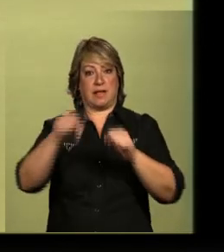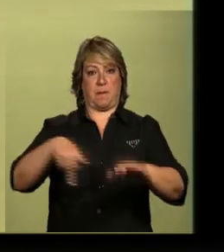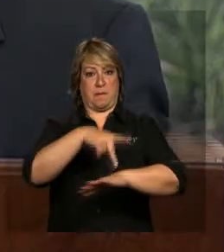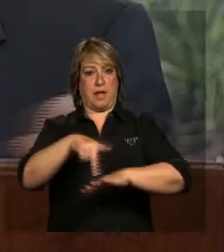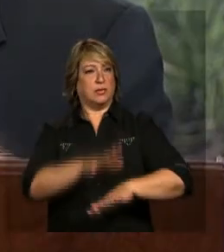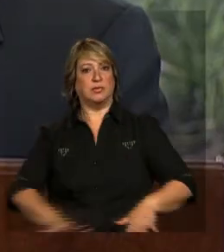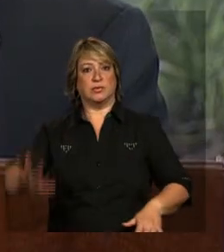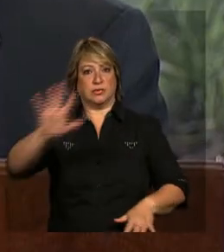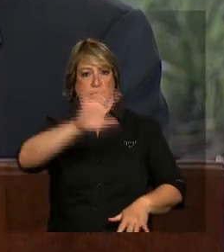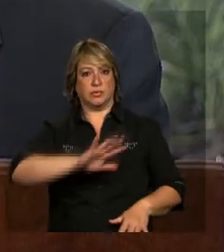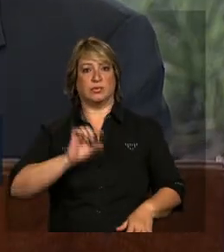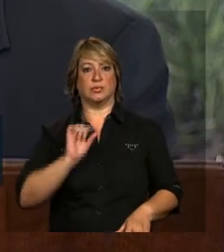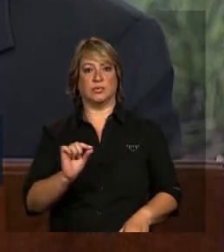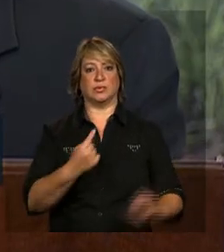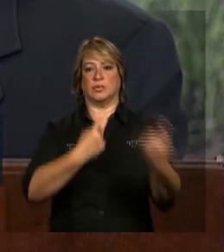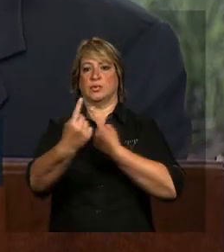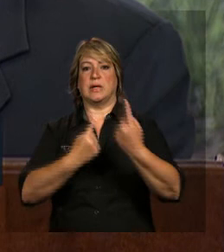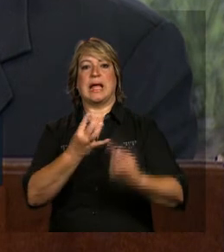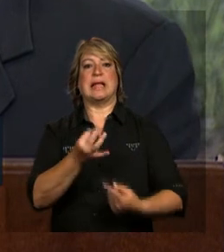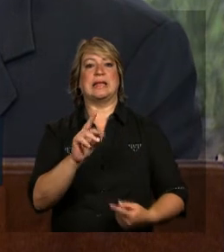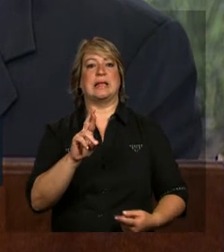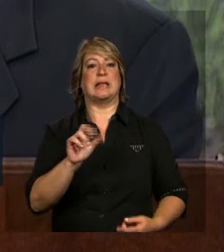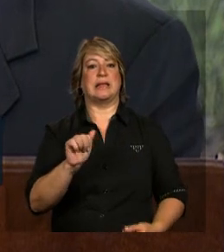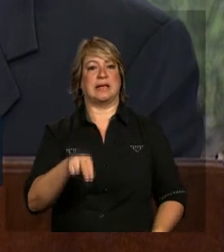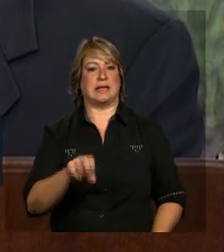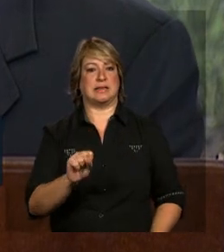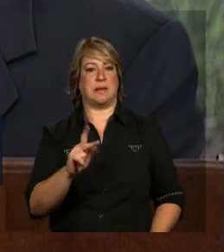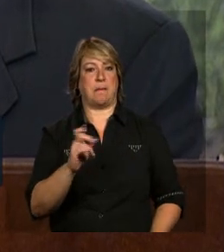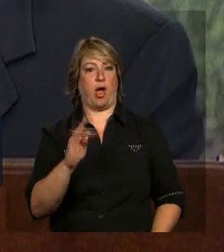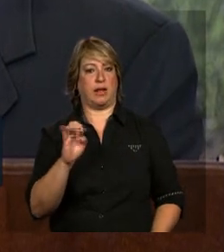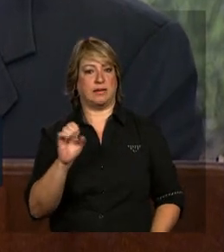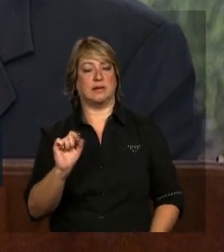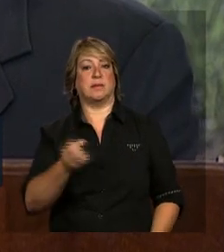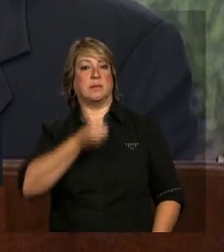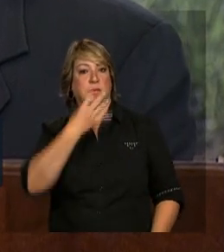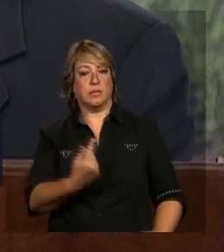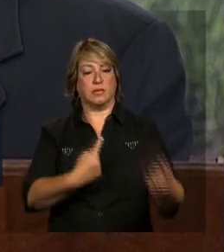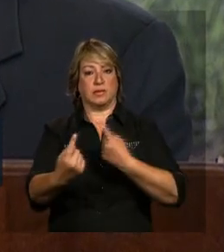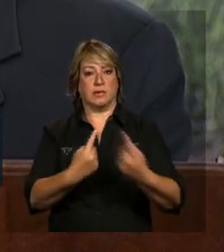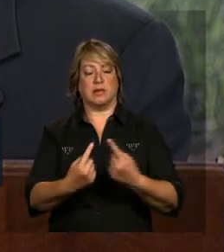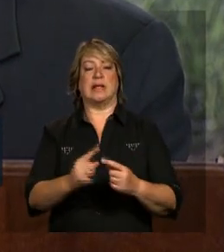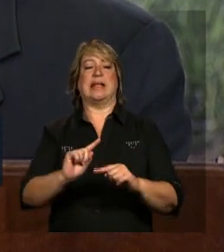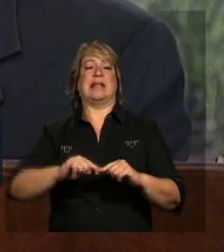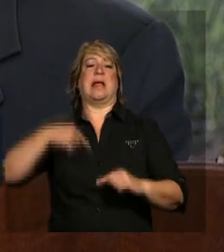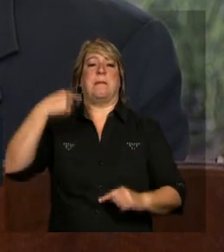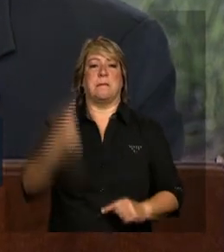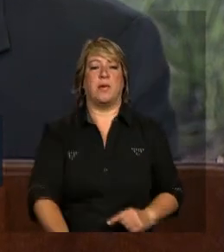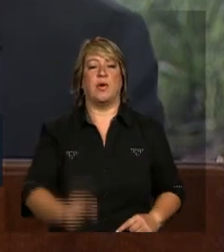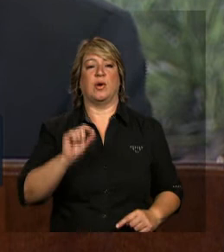país de um sistema de transporte adequado após vivenciarmos cerca de duas décadas